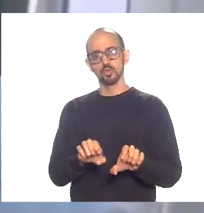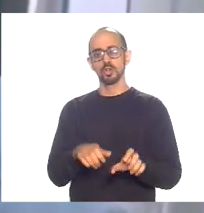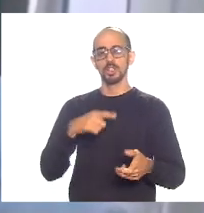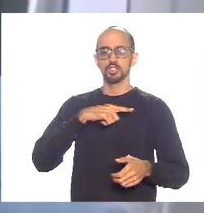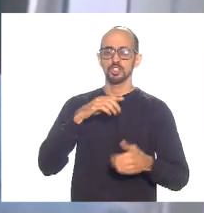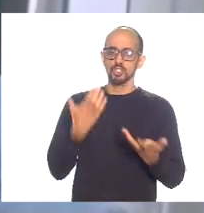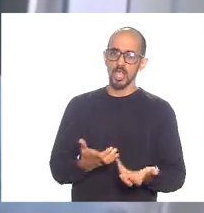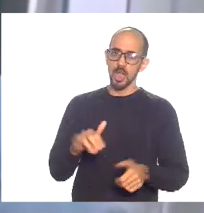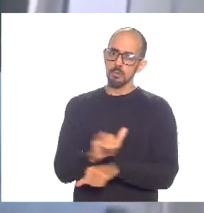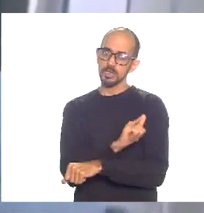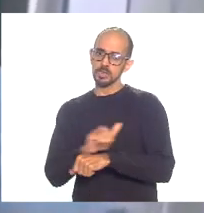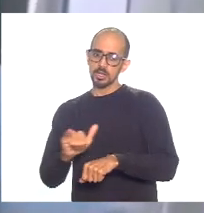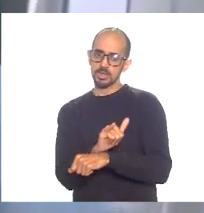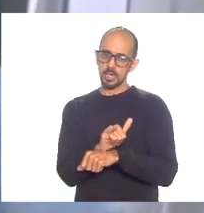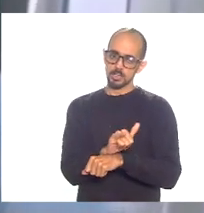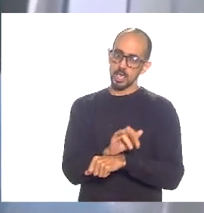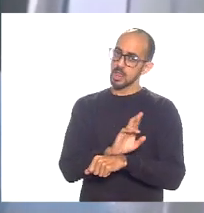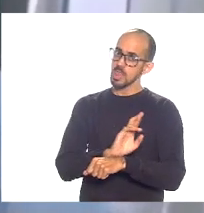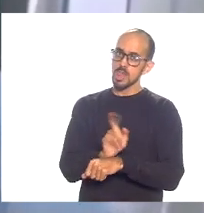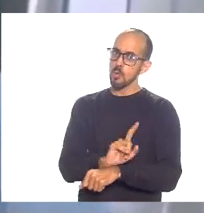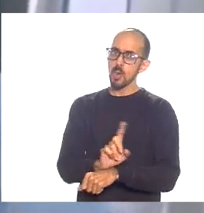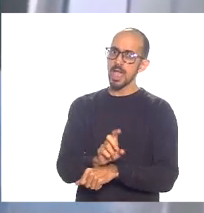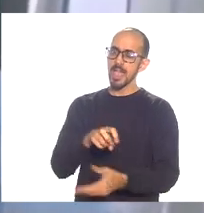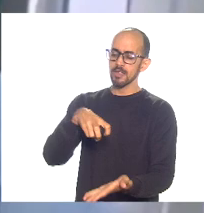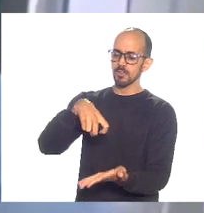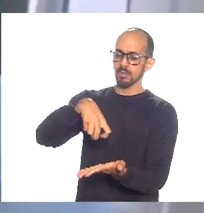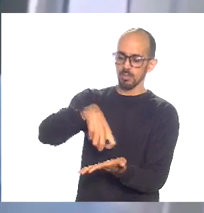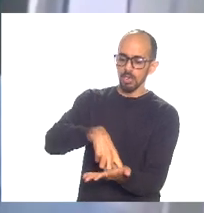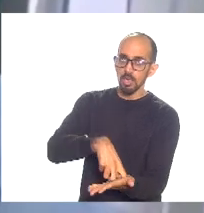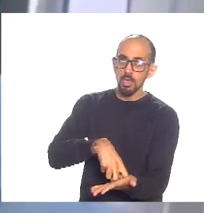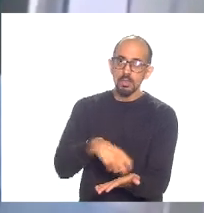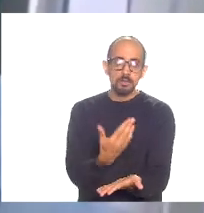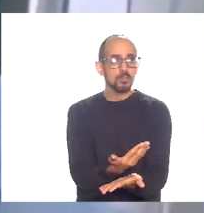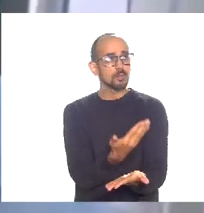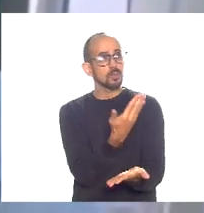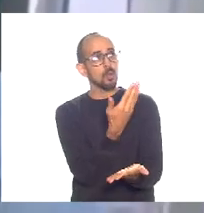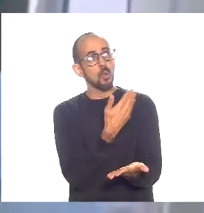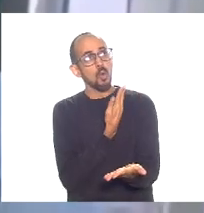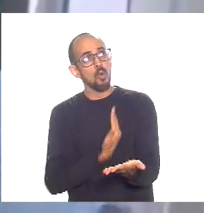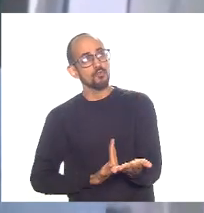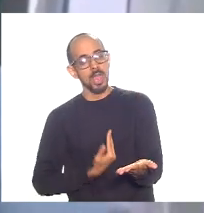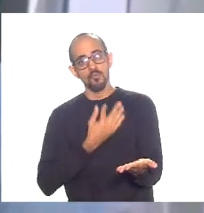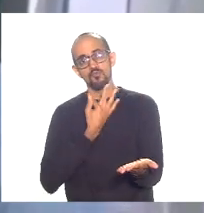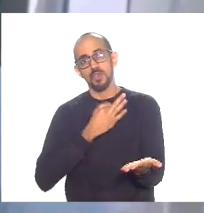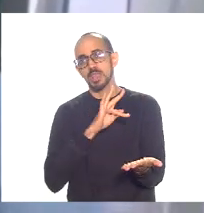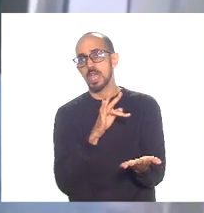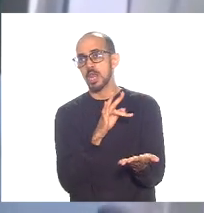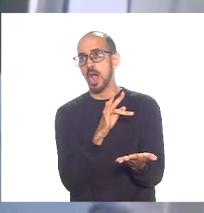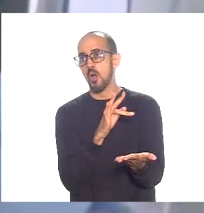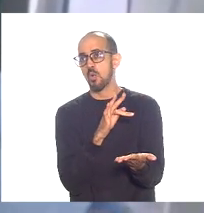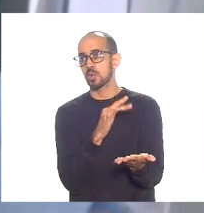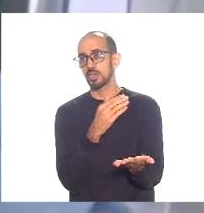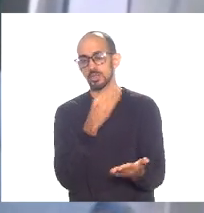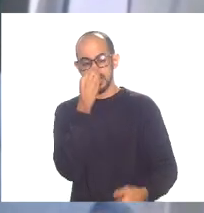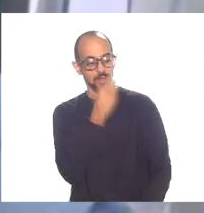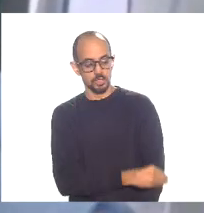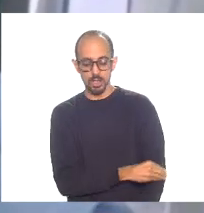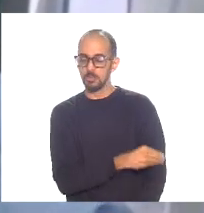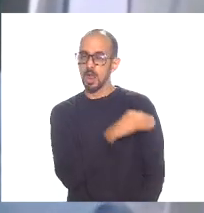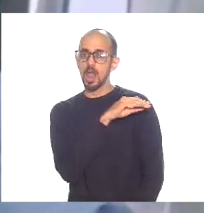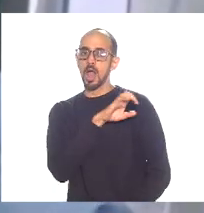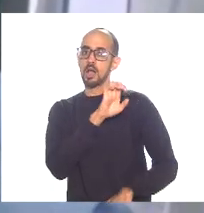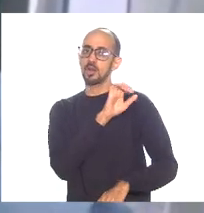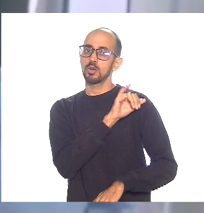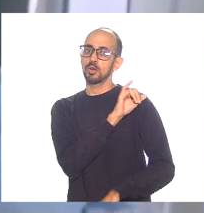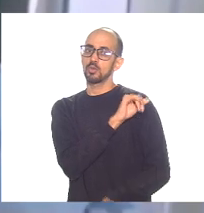estratégico de desenvolvimento para o Rio de Janeiro e não é se ajoelhando diante do governo federal, que está se lixando para o nosso Estado, está deixando o